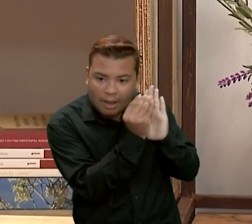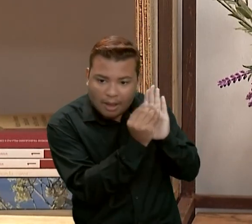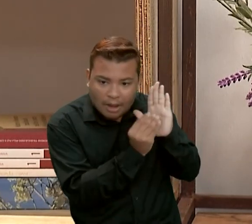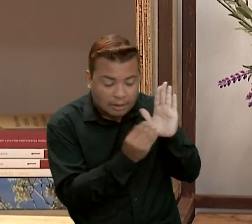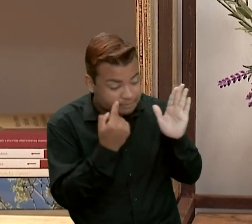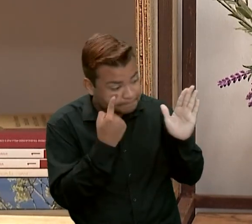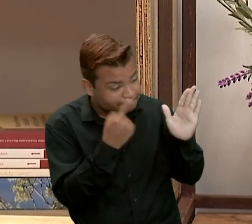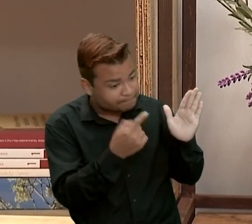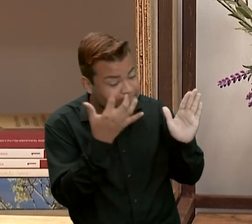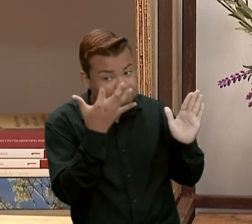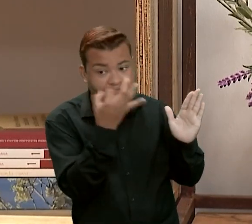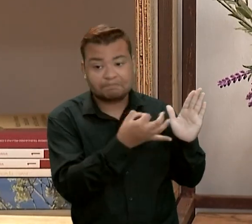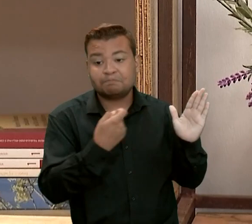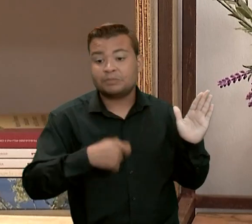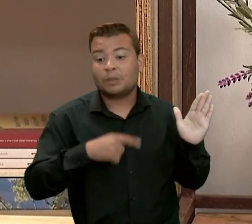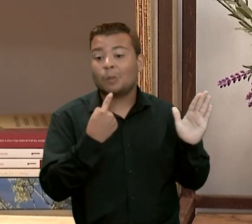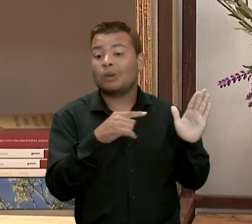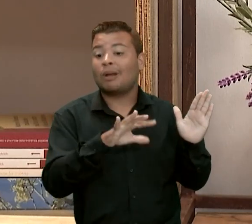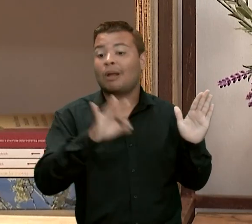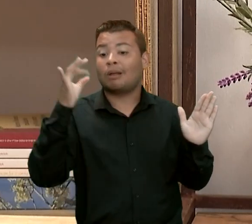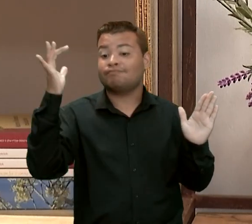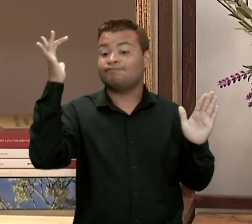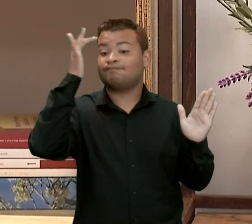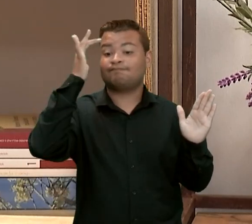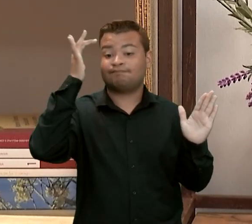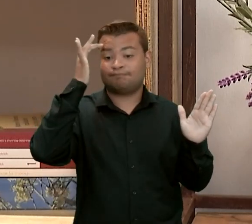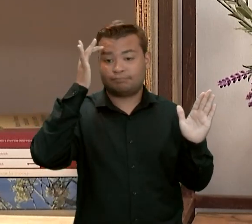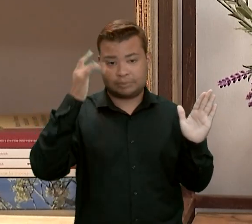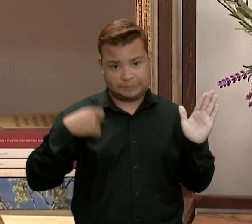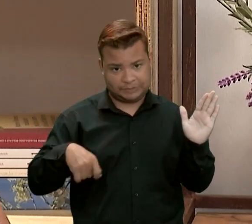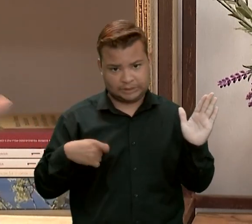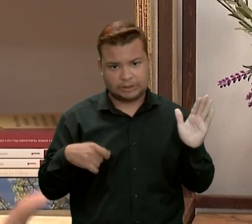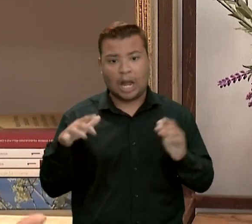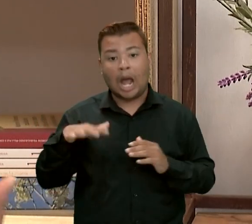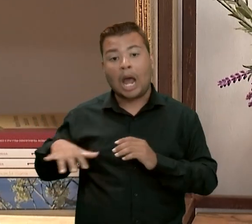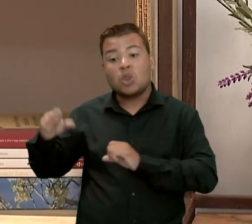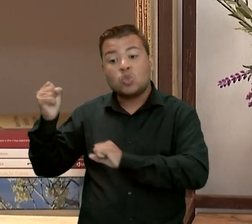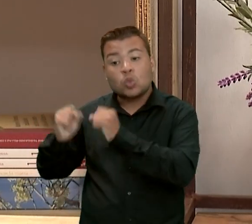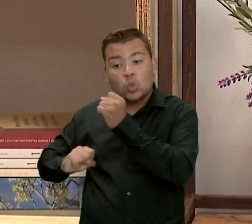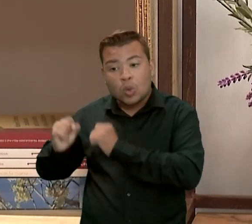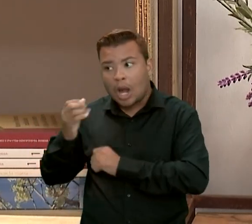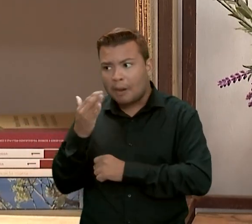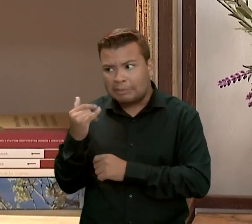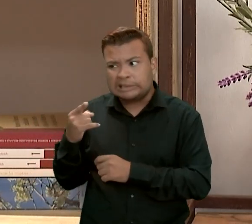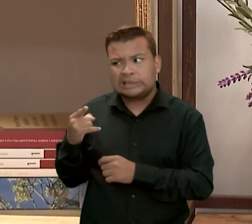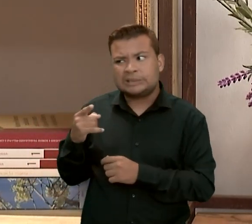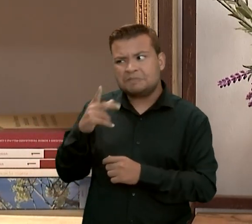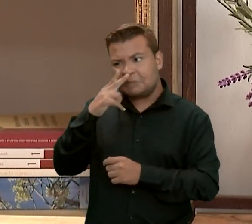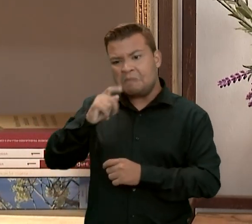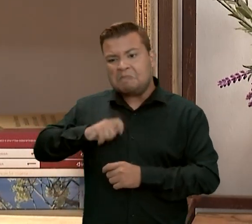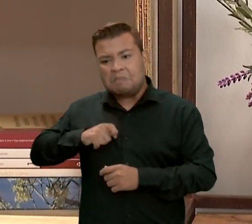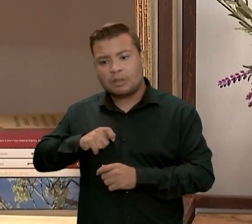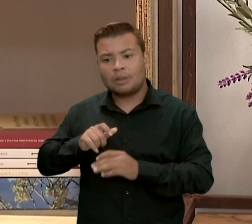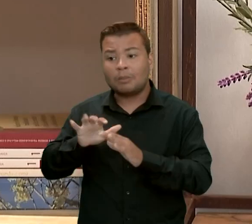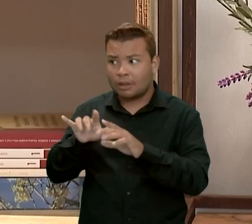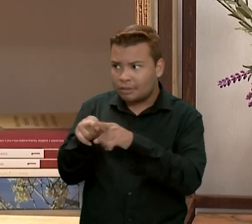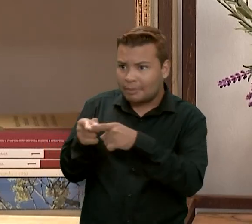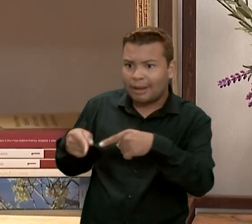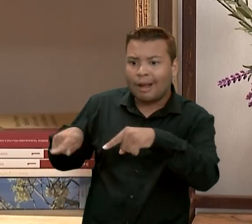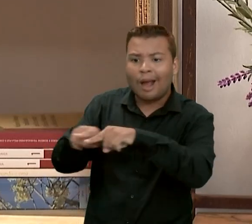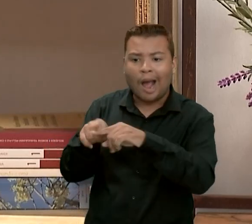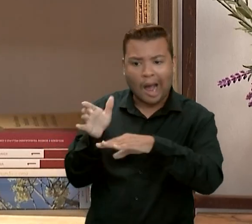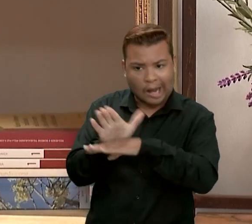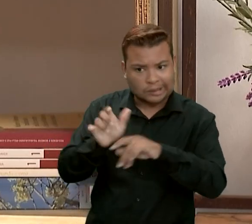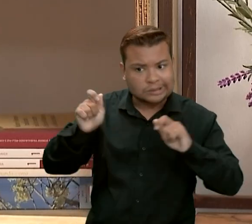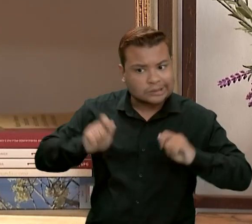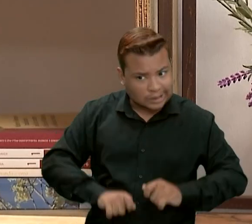escolha consciente. Então, a indústria de alimentos, ela pode sim ser uma vilã, mas ela pode também ser uma aliada aí, né, na nossa